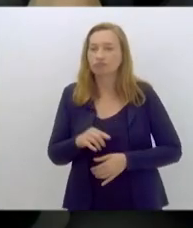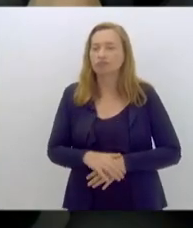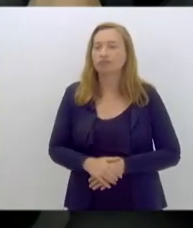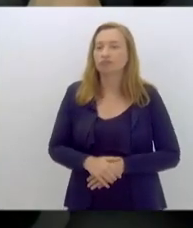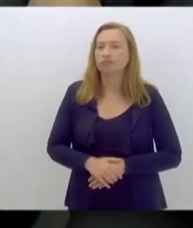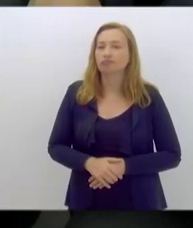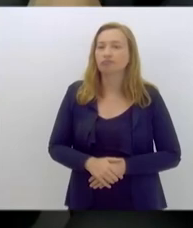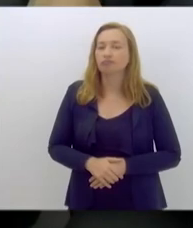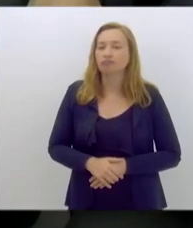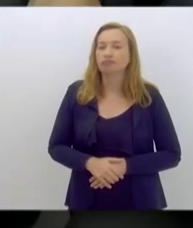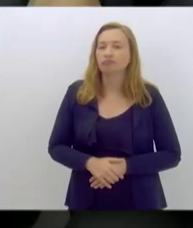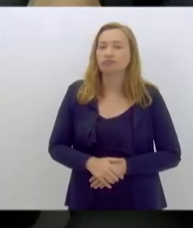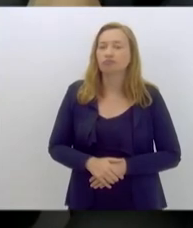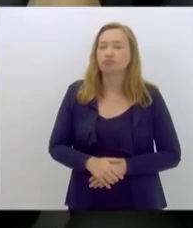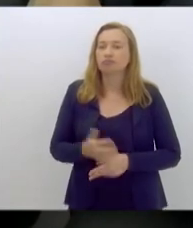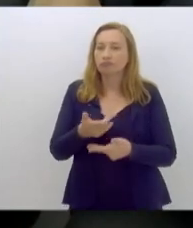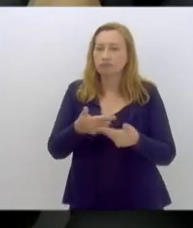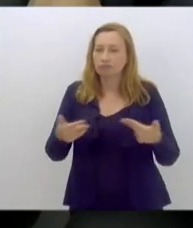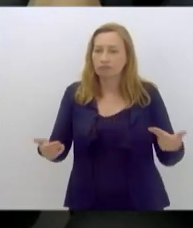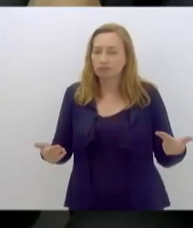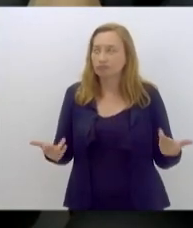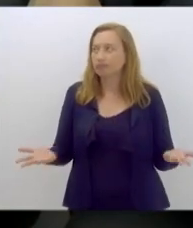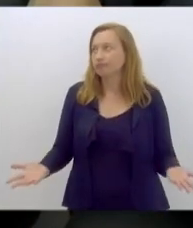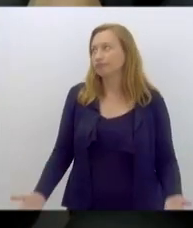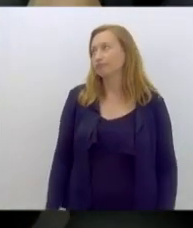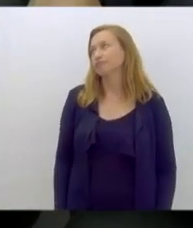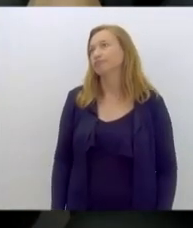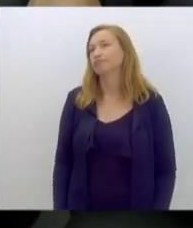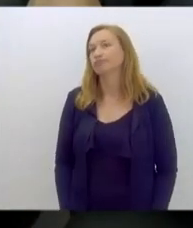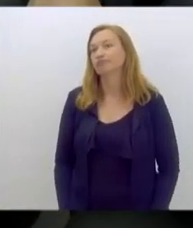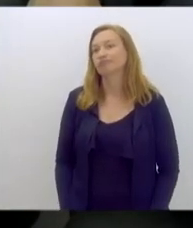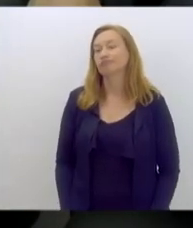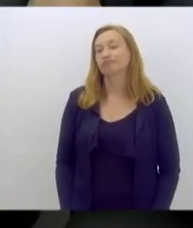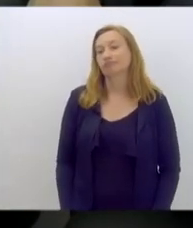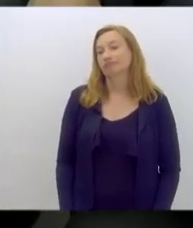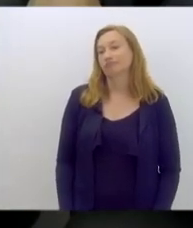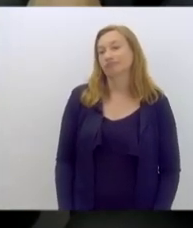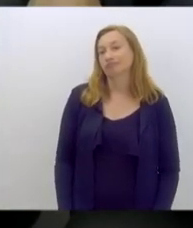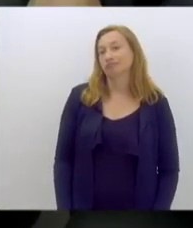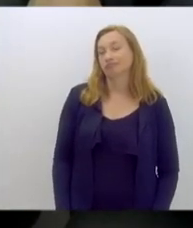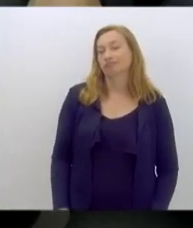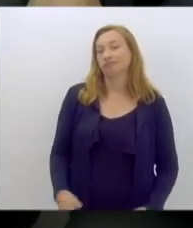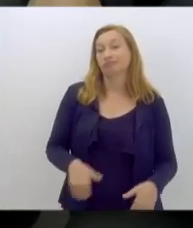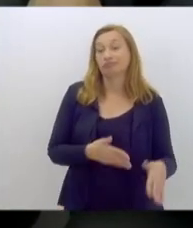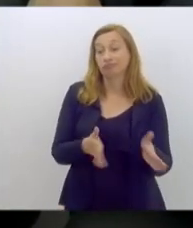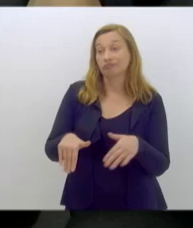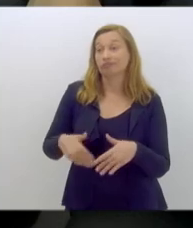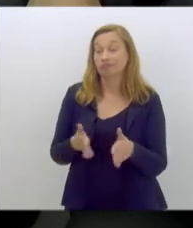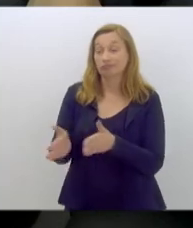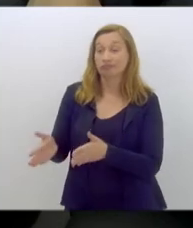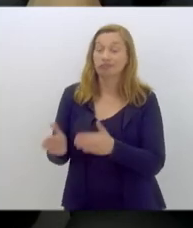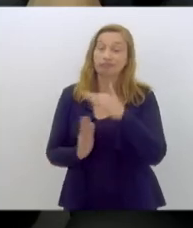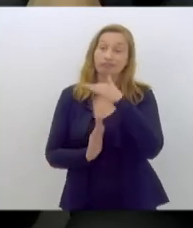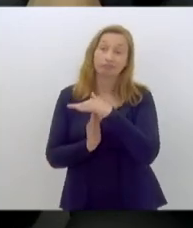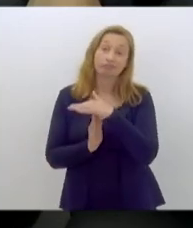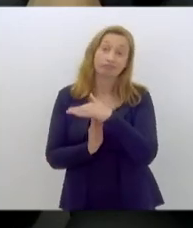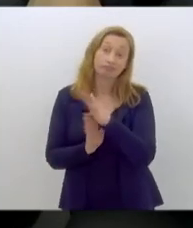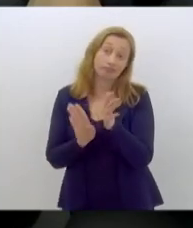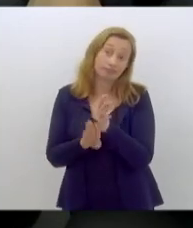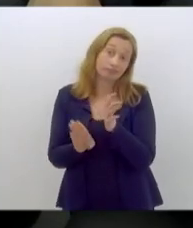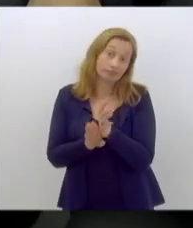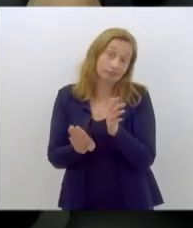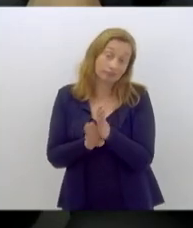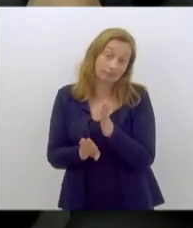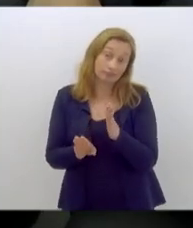tá sobre sobre várias foi esses né porque é a questão do teto de gasto é